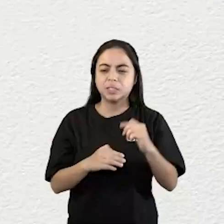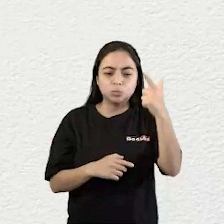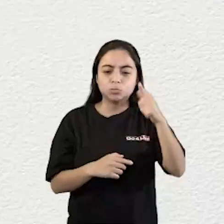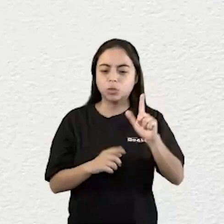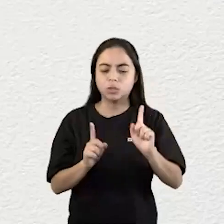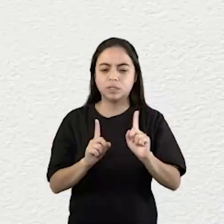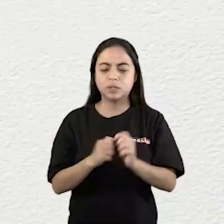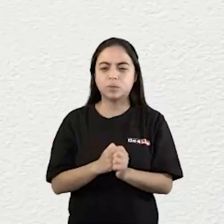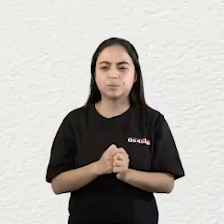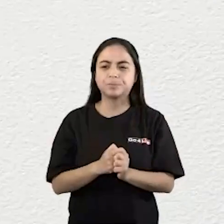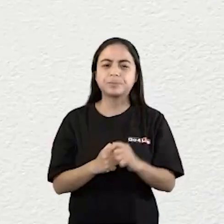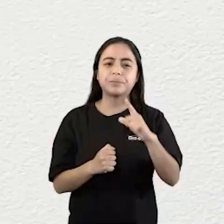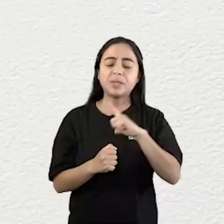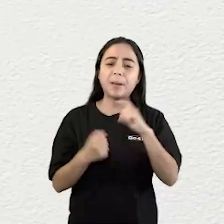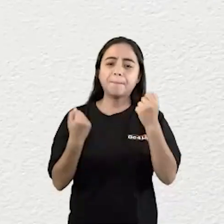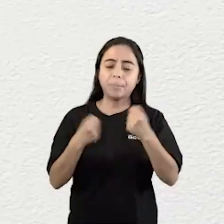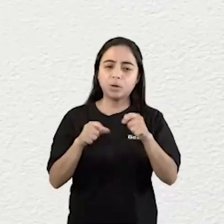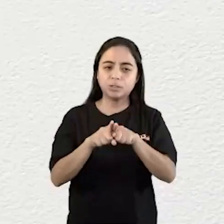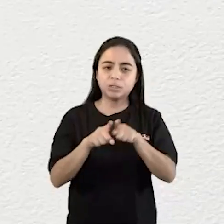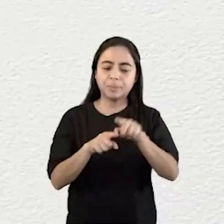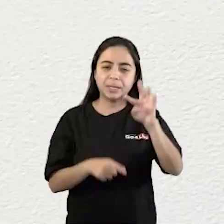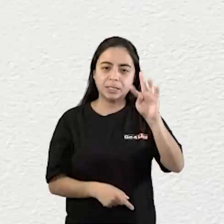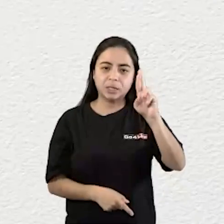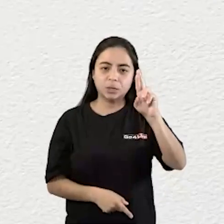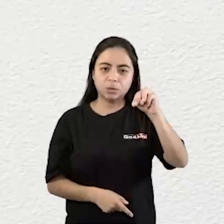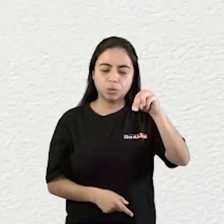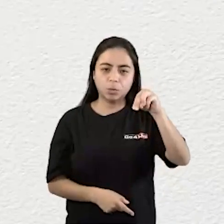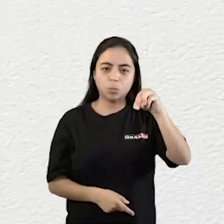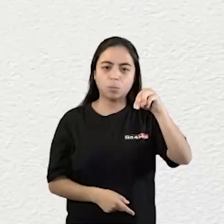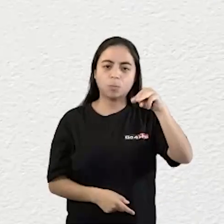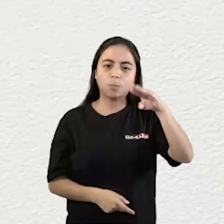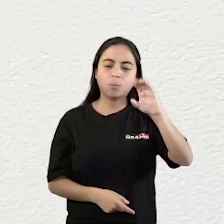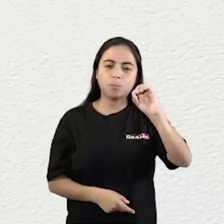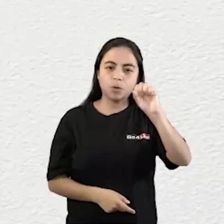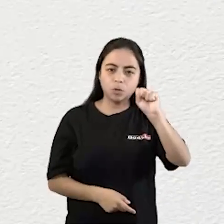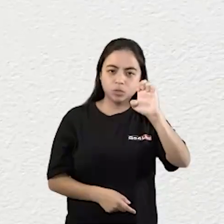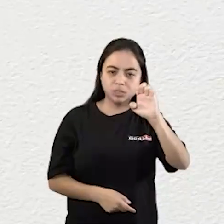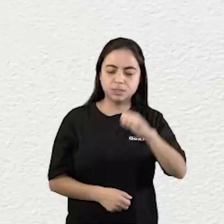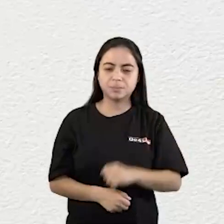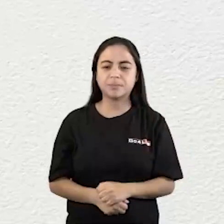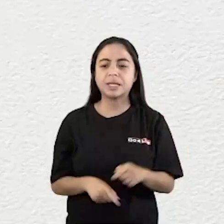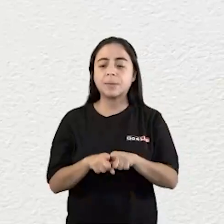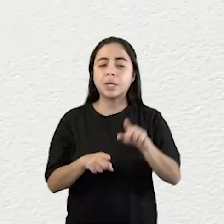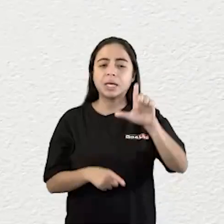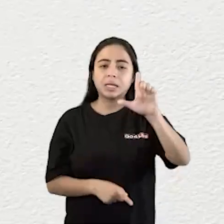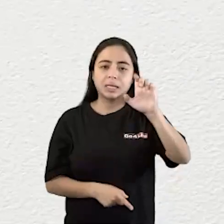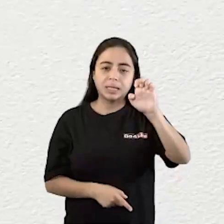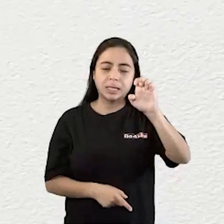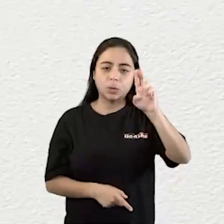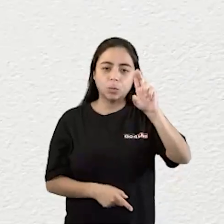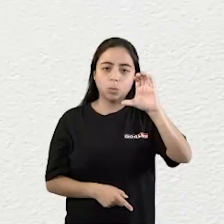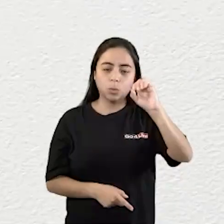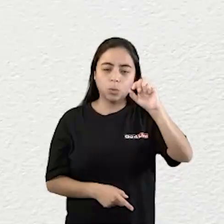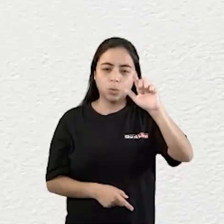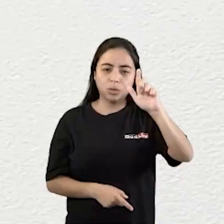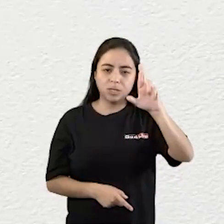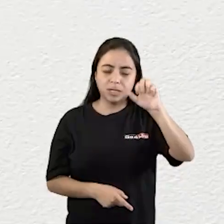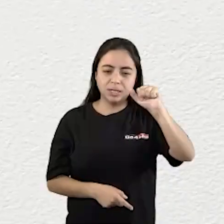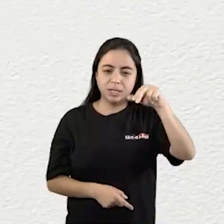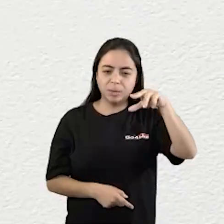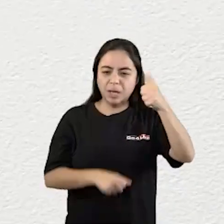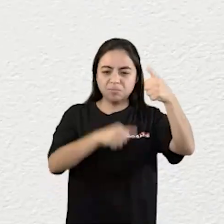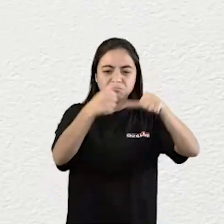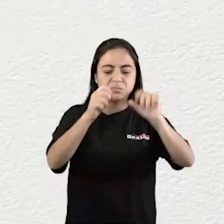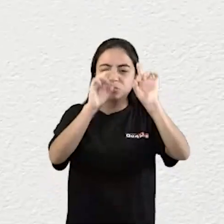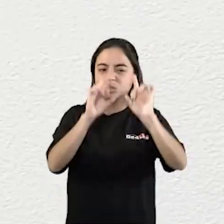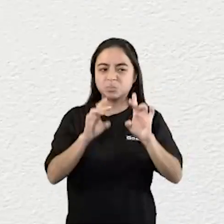eles tendem a ter trombocitopenia também. O leucograma não é um leucograma específico, alguns fazem